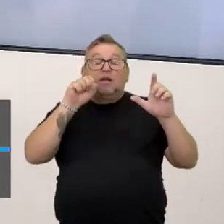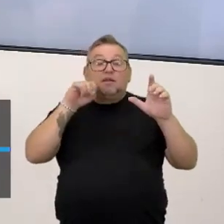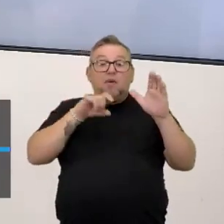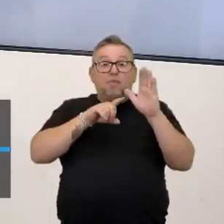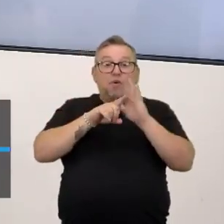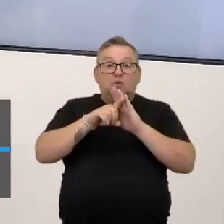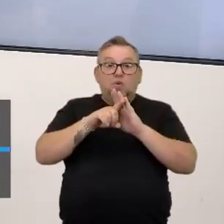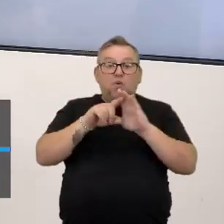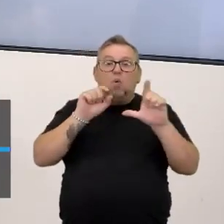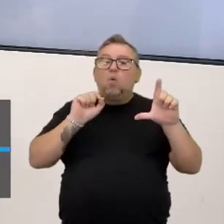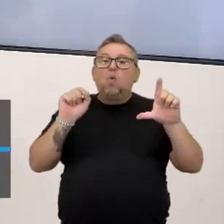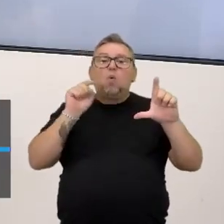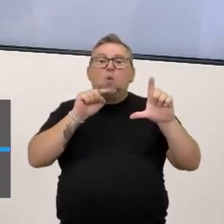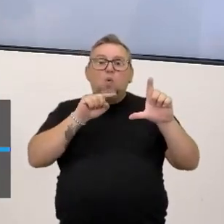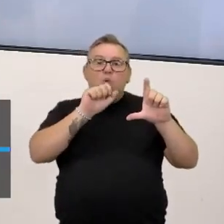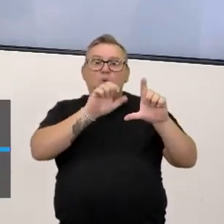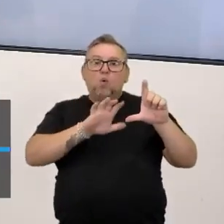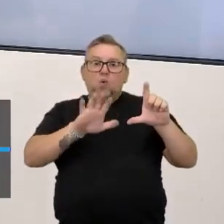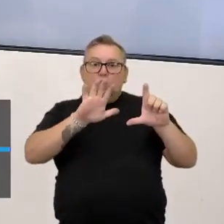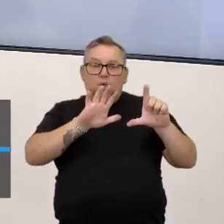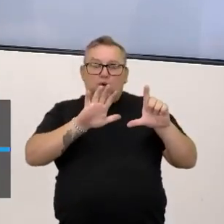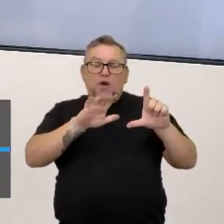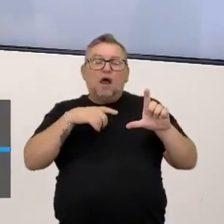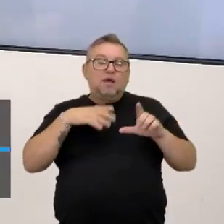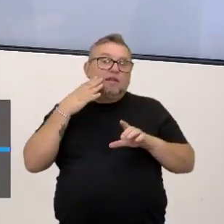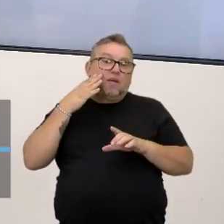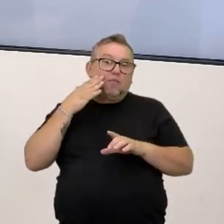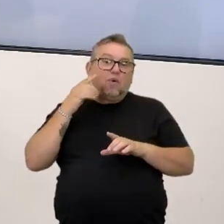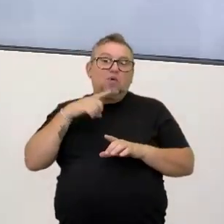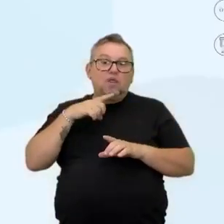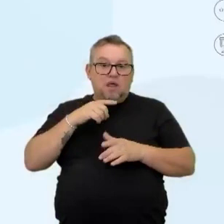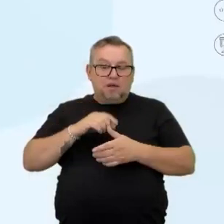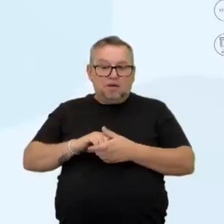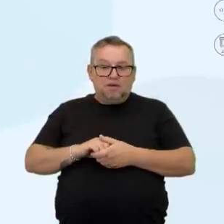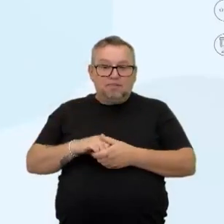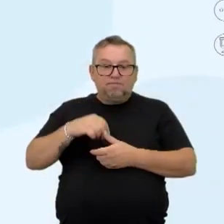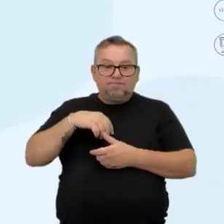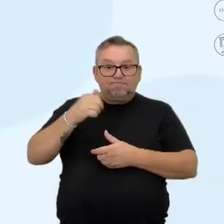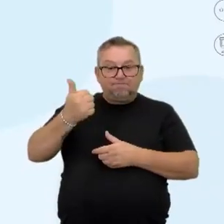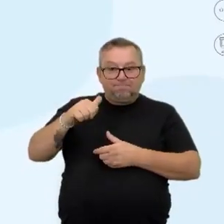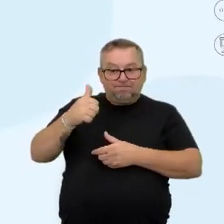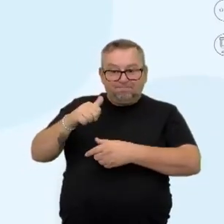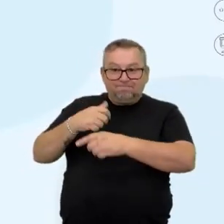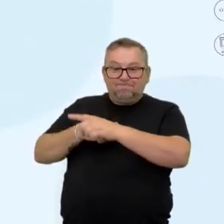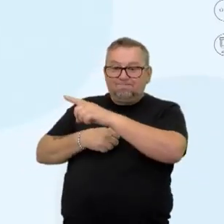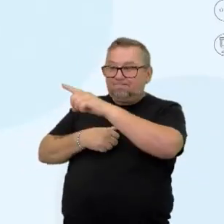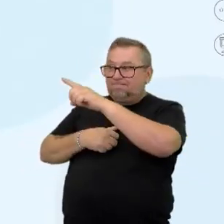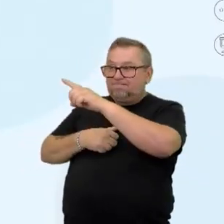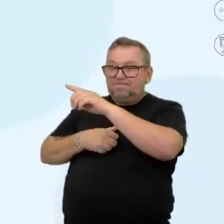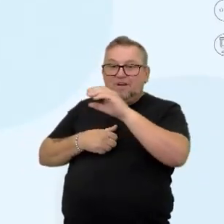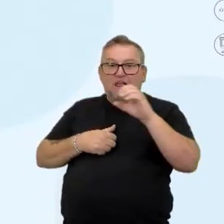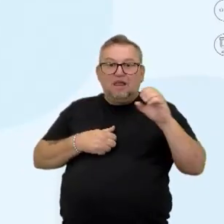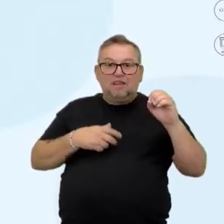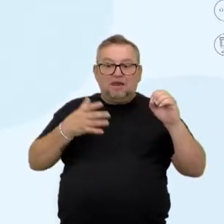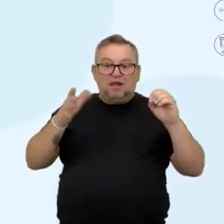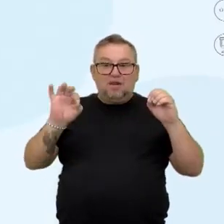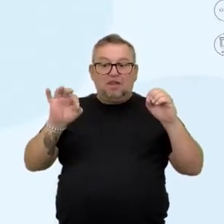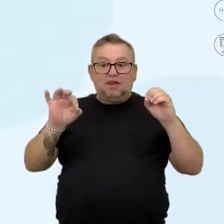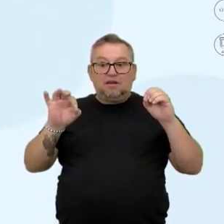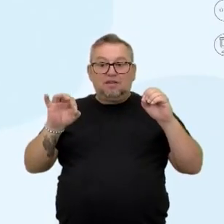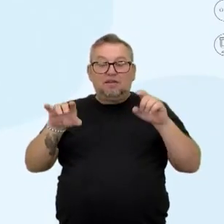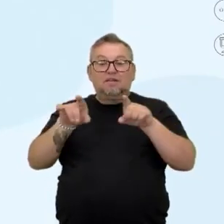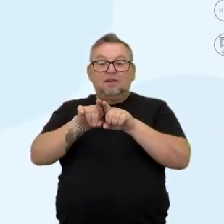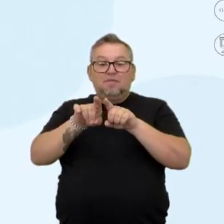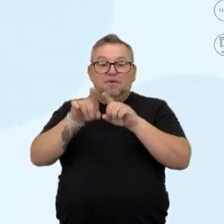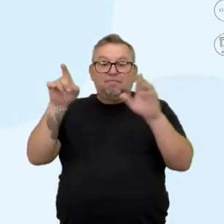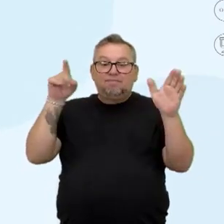eu quero saber quais são os elementos mesmo. Tá bom? Então aí, ó, nós temos aí os 11 elementos, de 0 a 10. E aí,